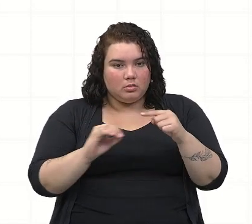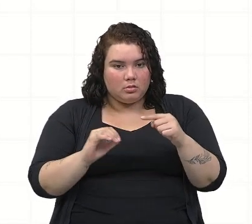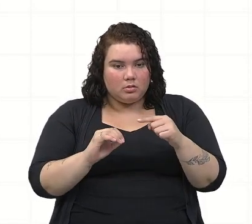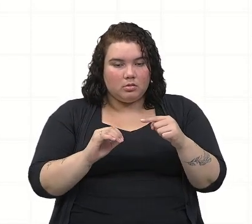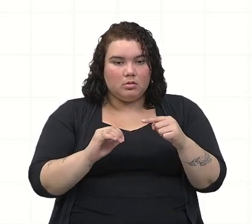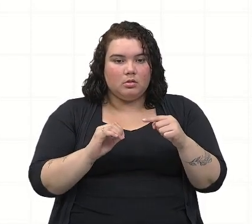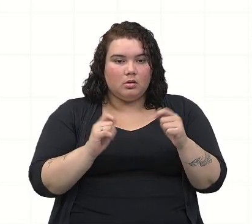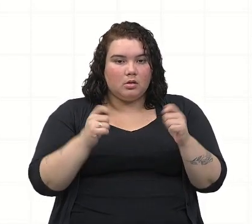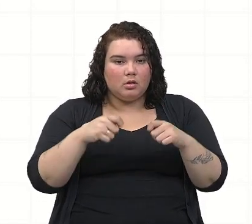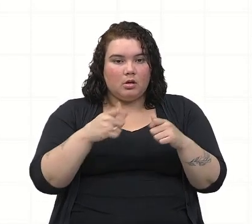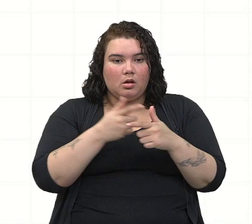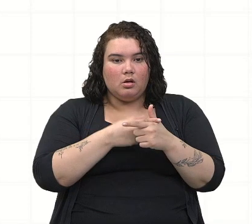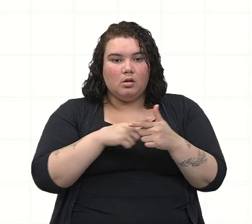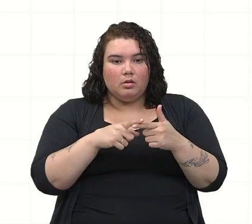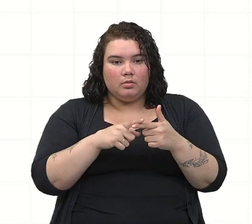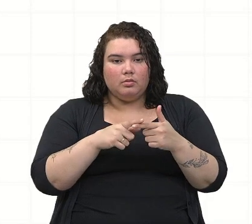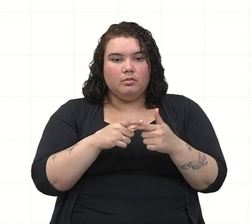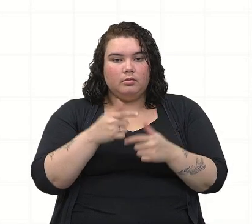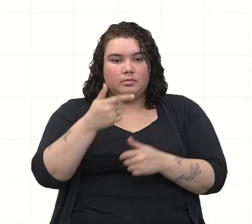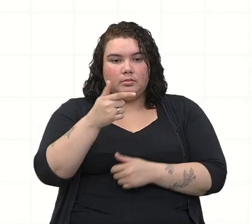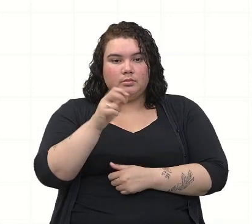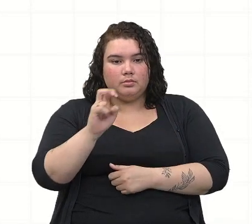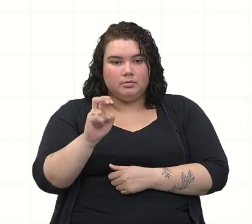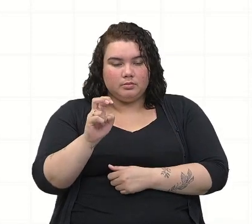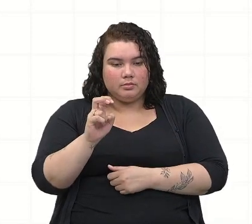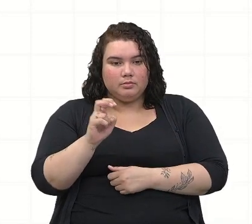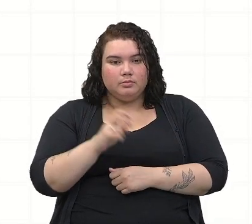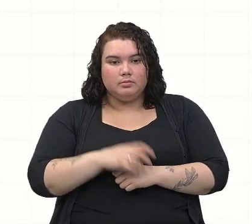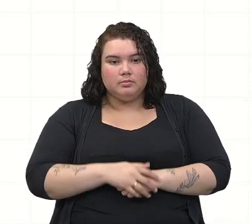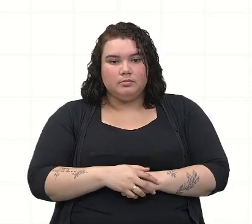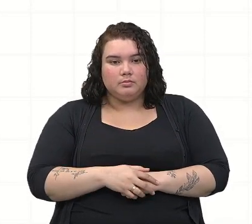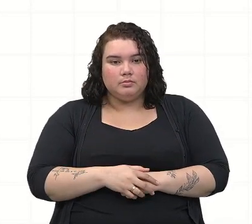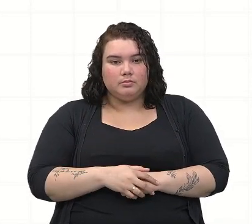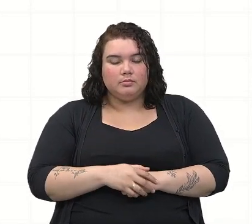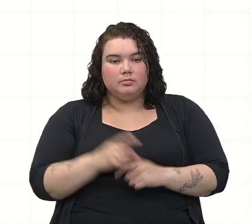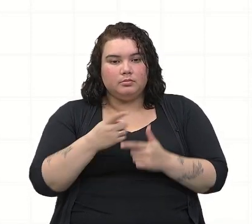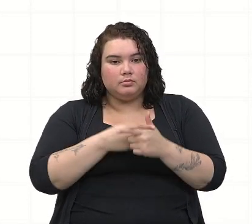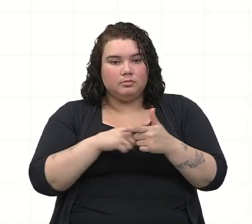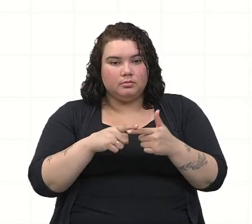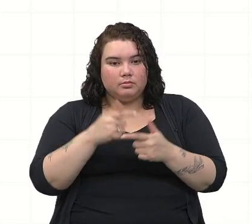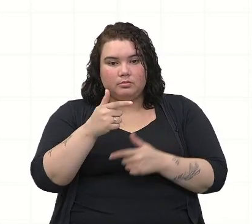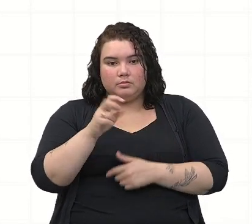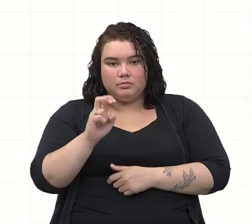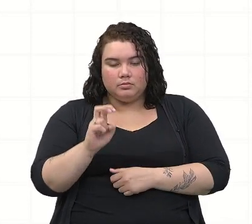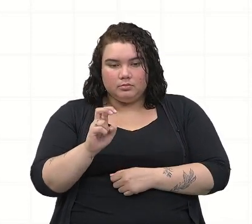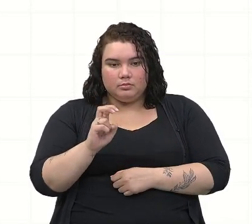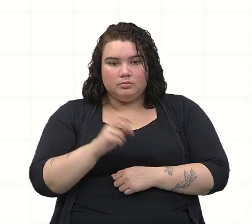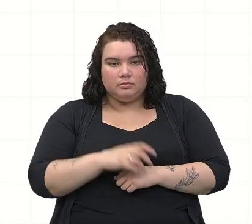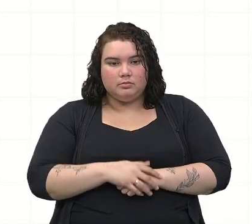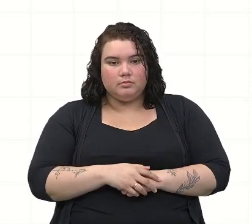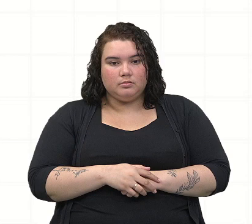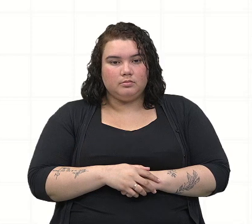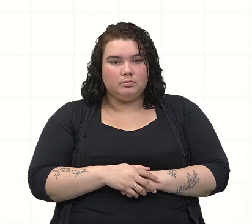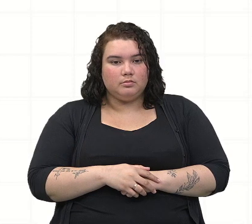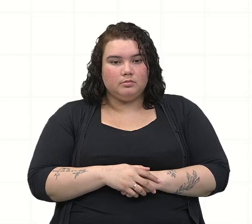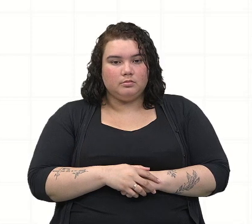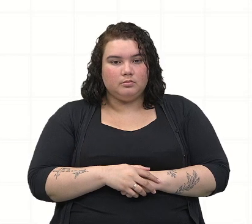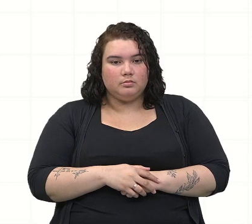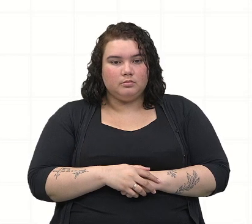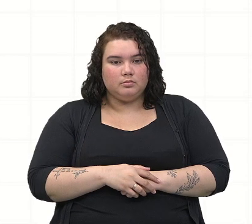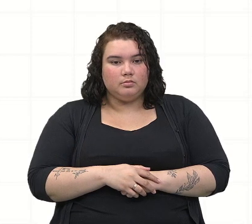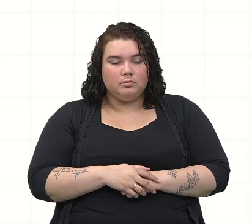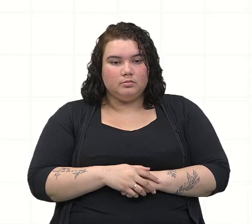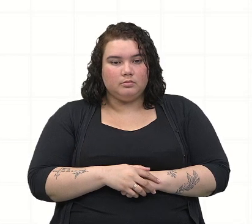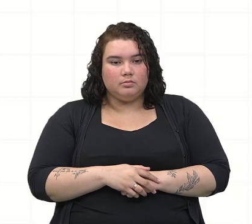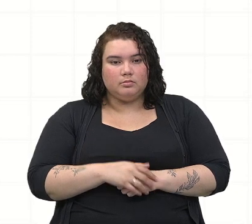para dividir por 25 e dividir por 25, né?